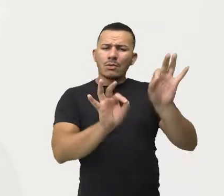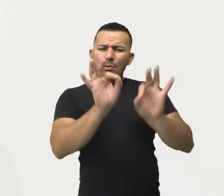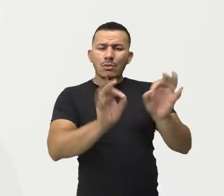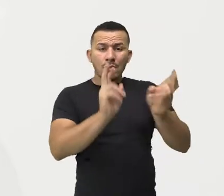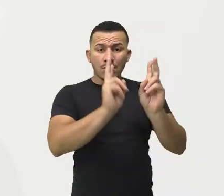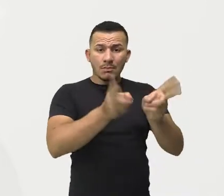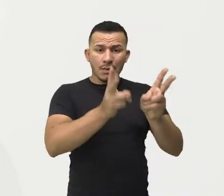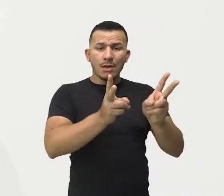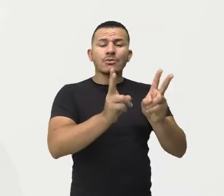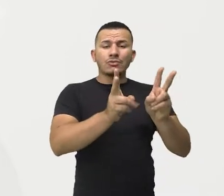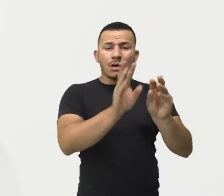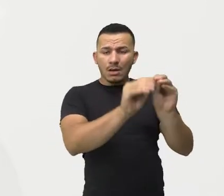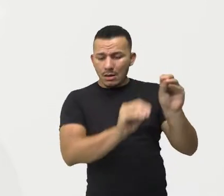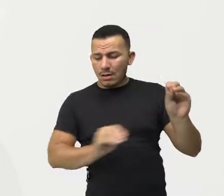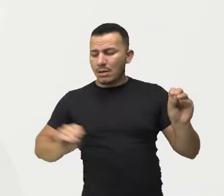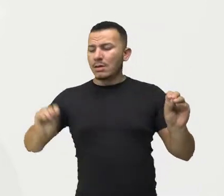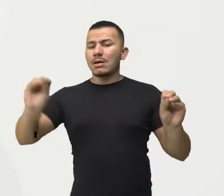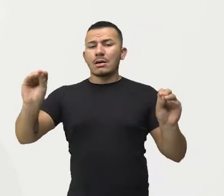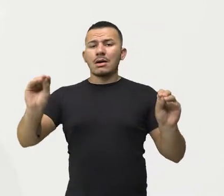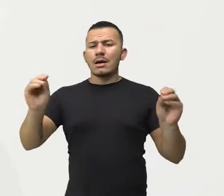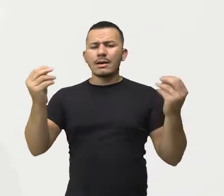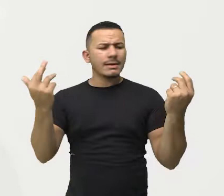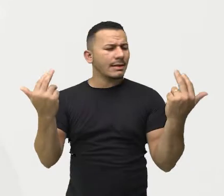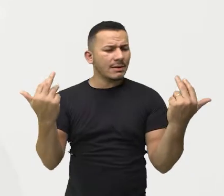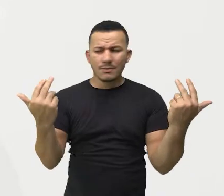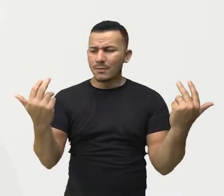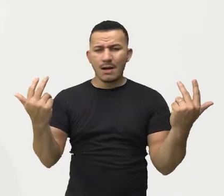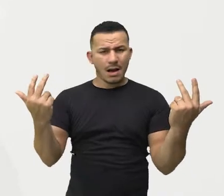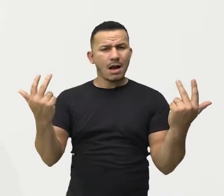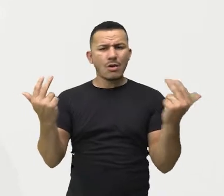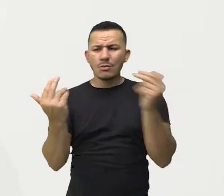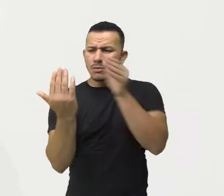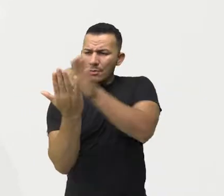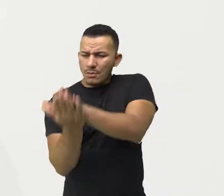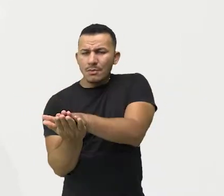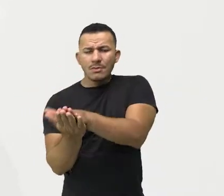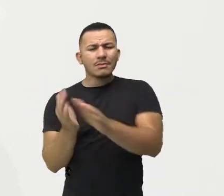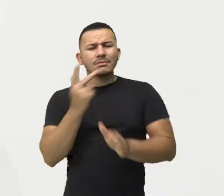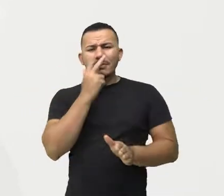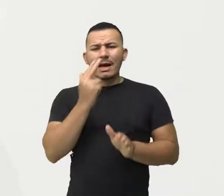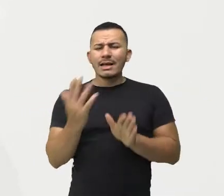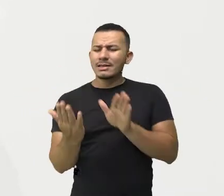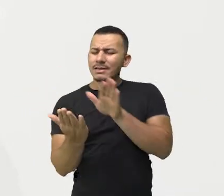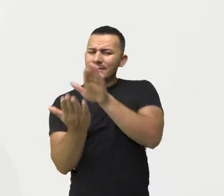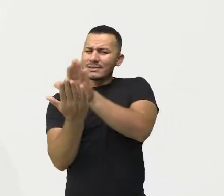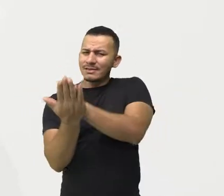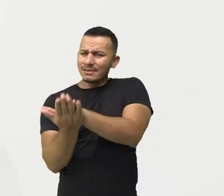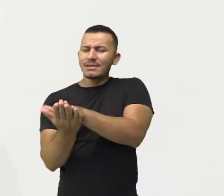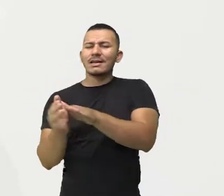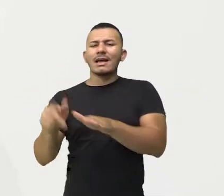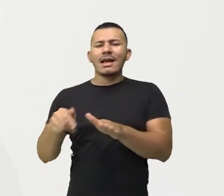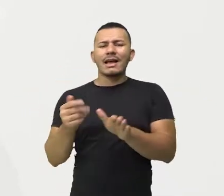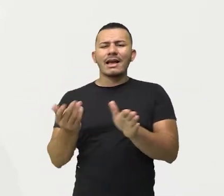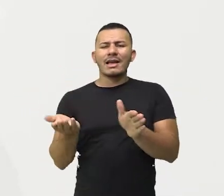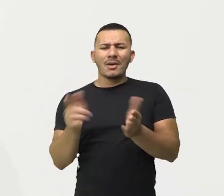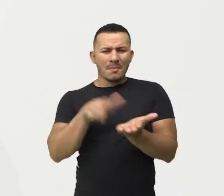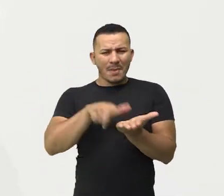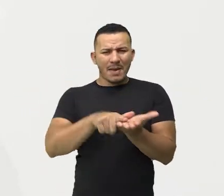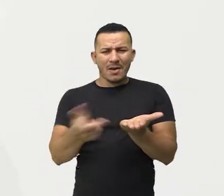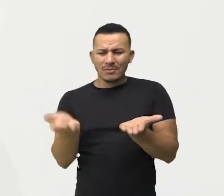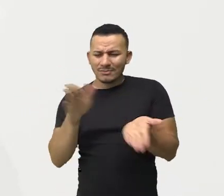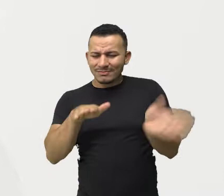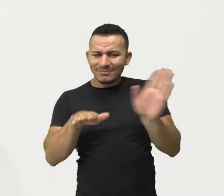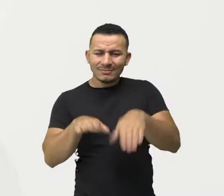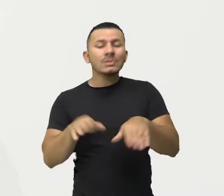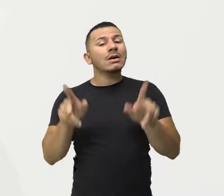figura e jogar para o outro lado, ficando exatamente uma em cima da outra, que é como se nós estivéssemos realizando uma dobradura,